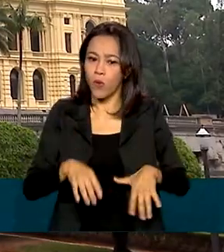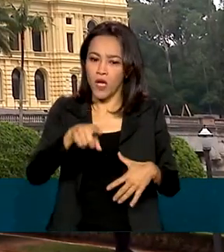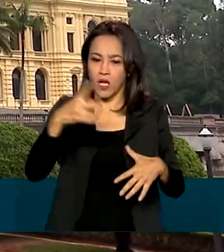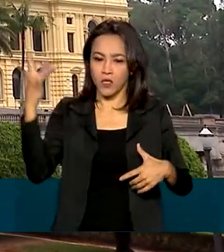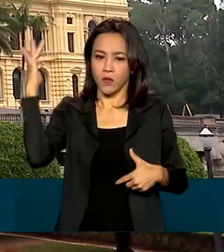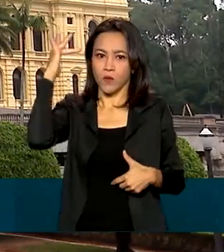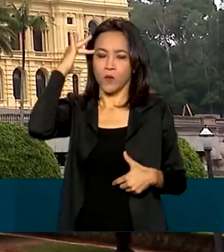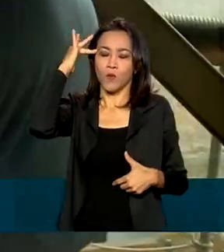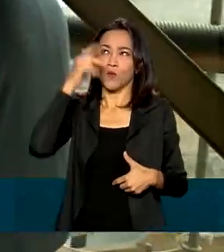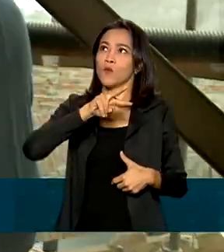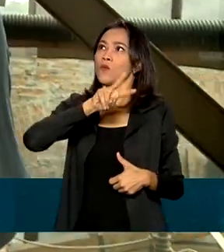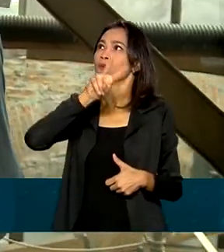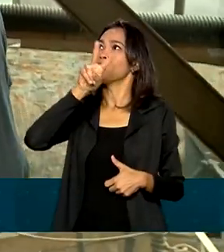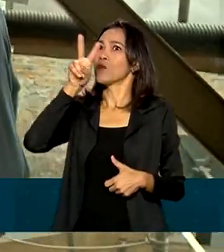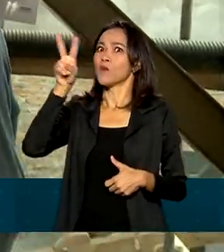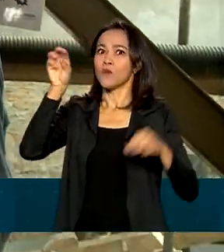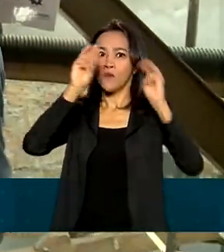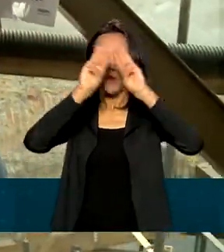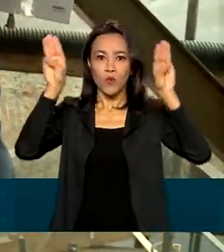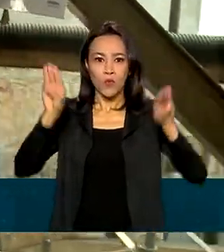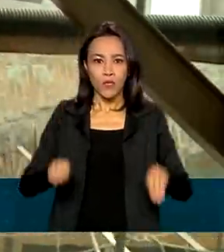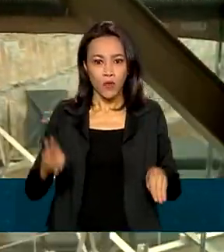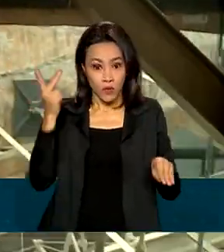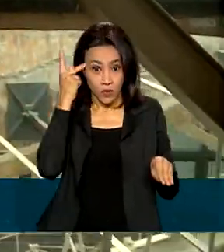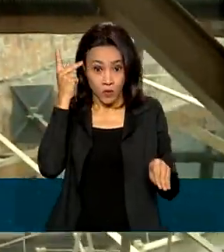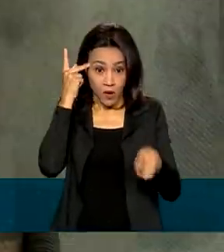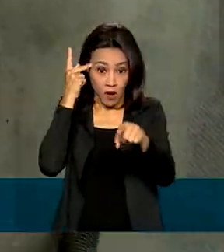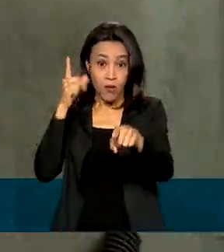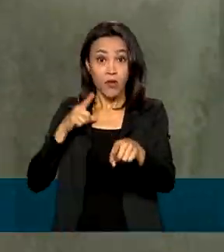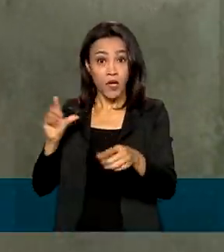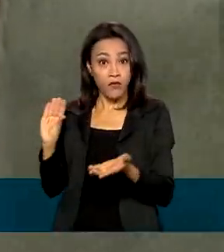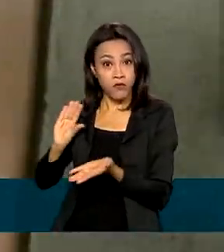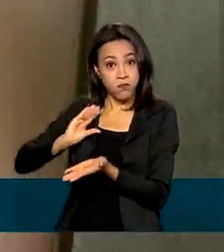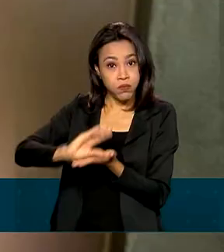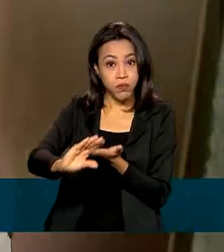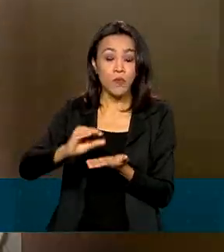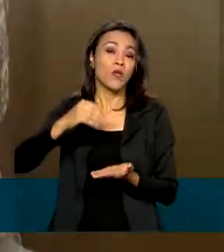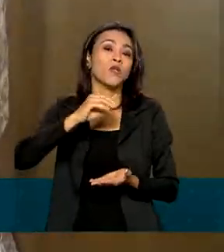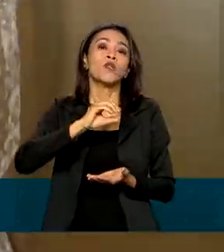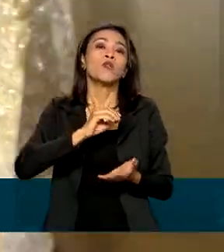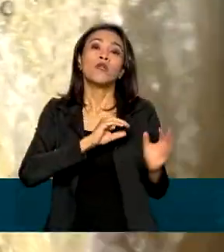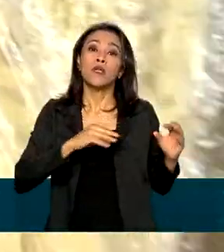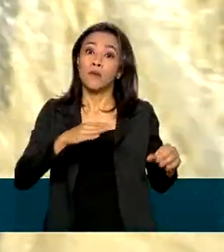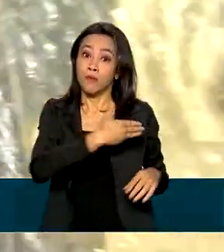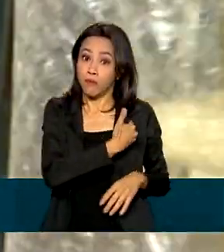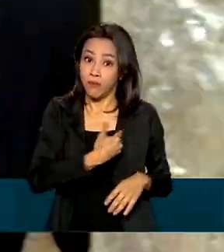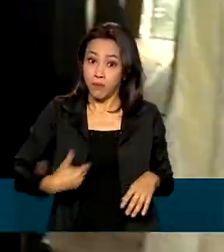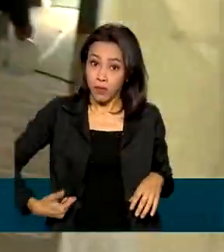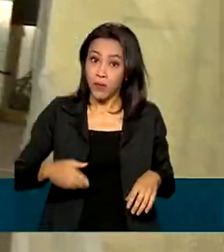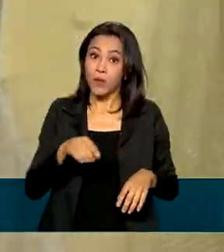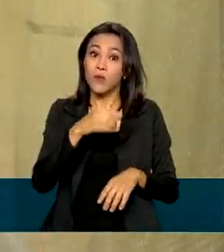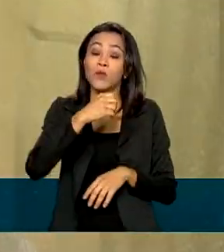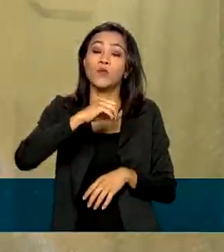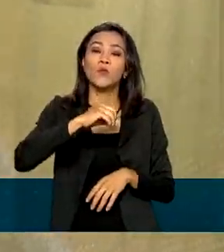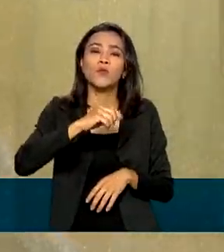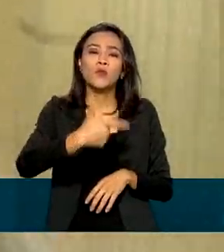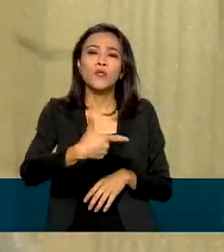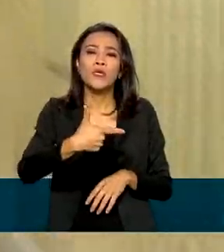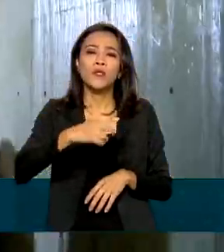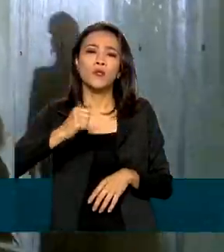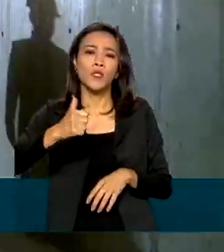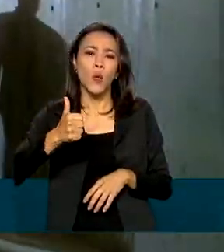imponente Museu Paulista contou com investimento público e privado de 211 milhões de reais e dobrou de